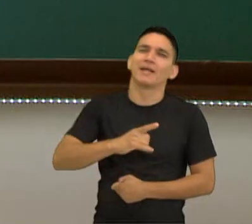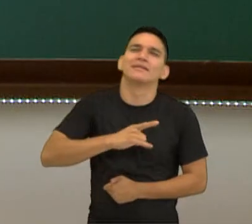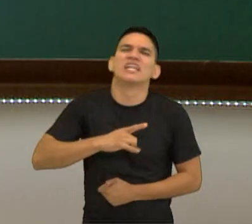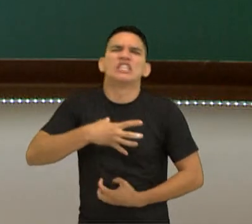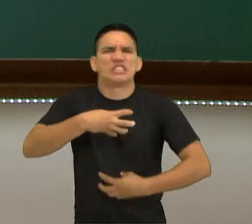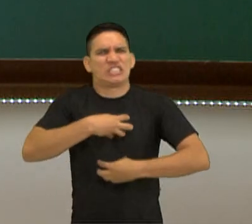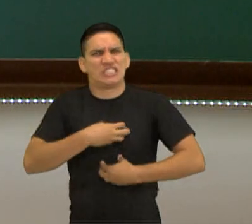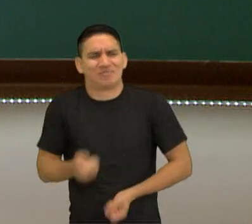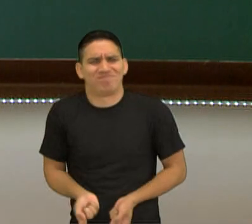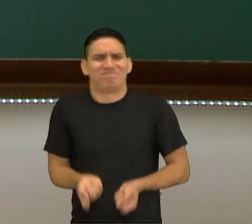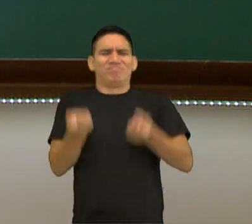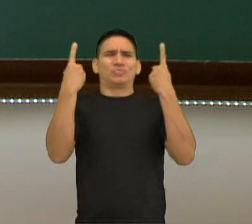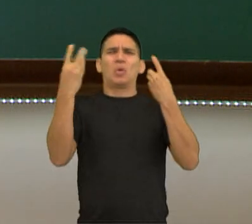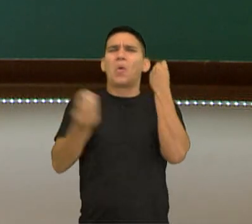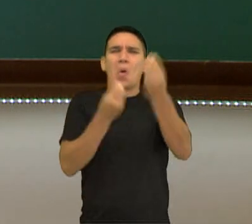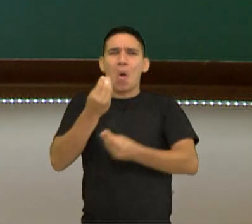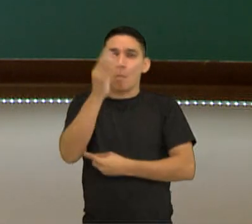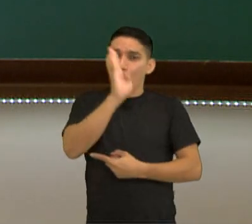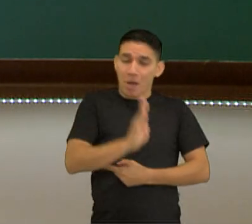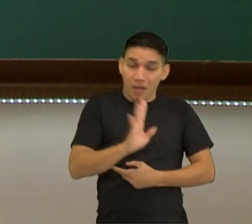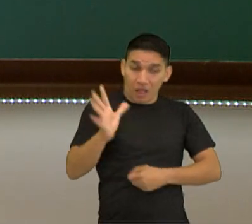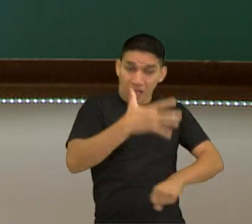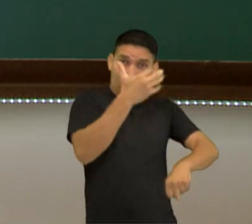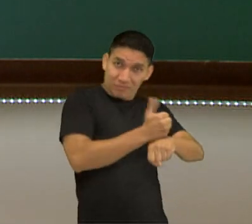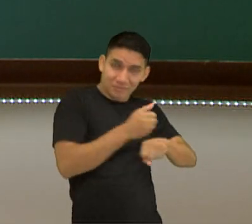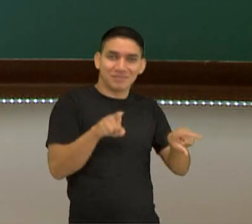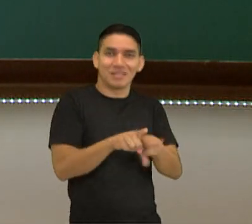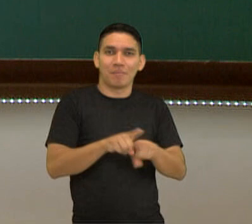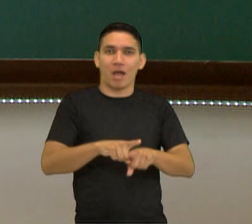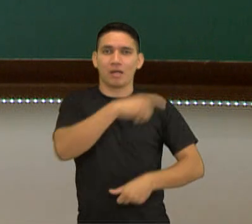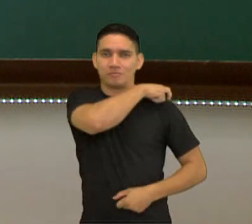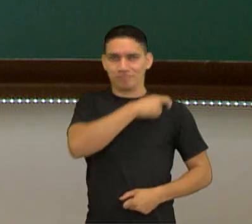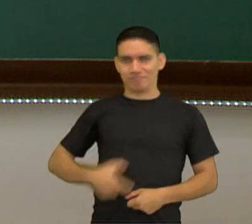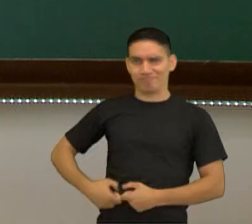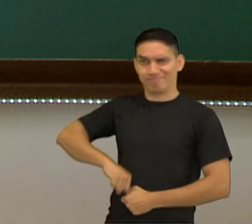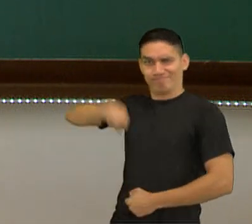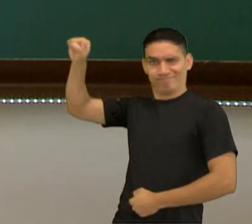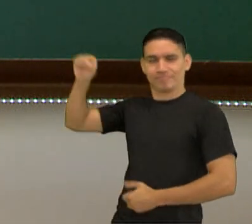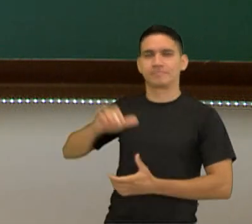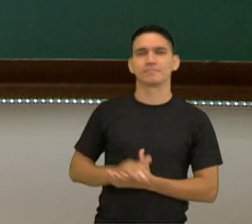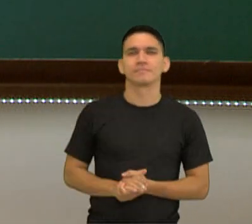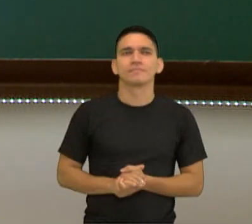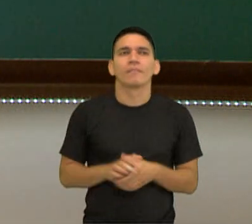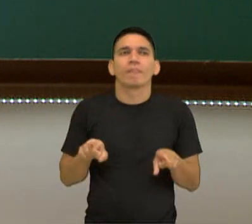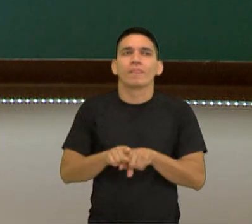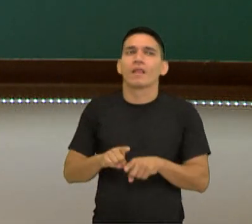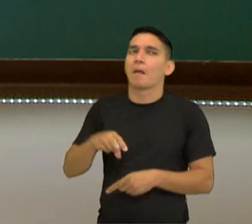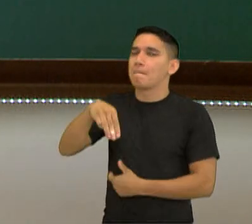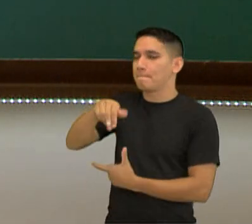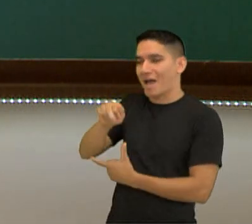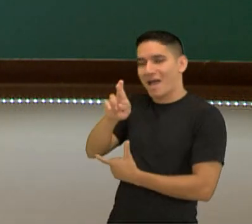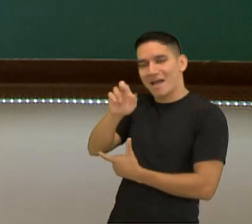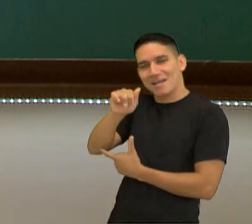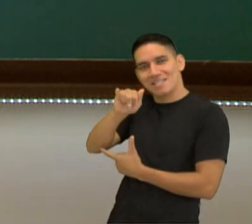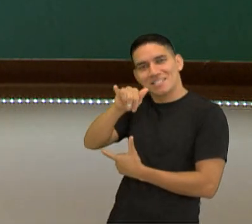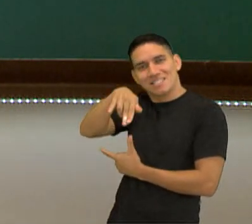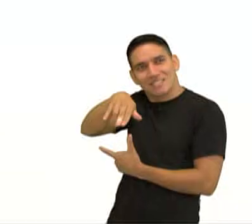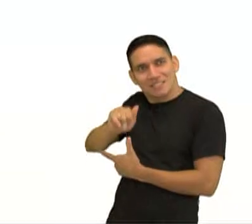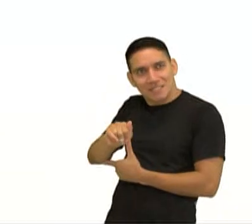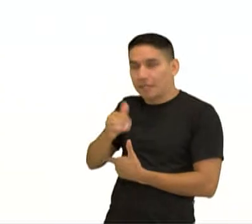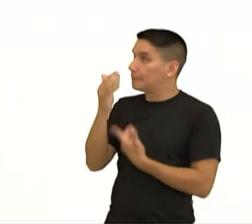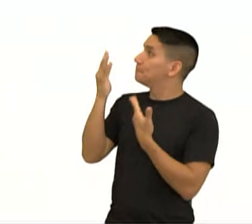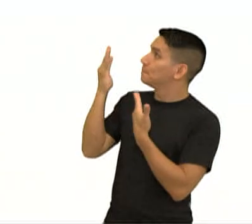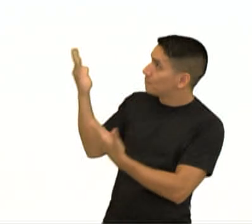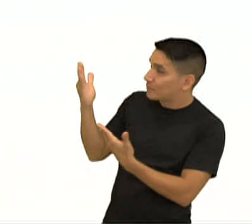de se vestir no Brasil colônia e no Brasil império. Aqui nós temos a Marina Abramovic, pioneira na